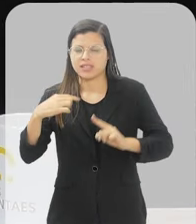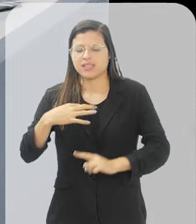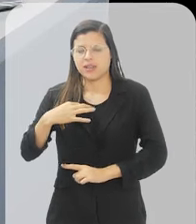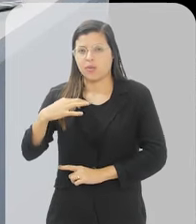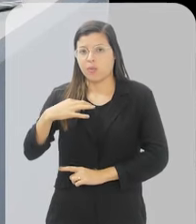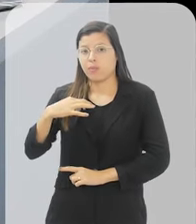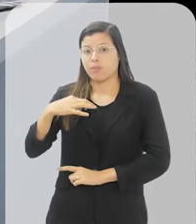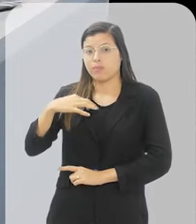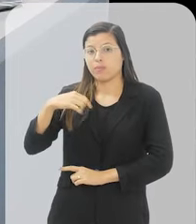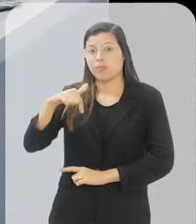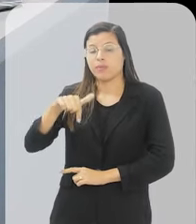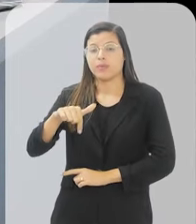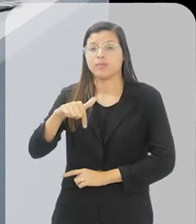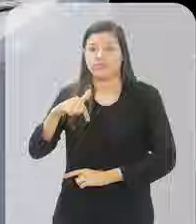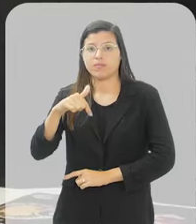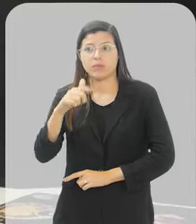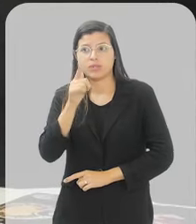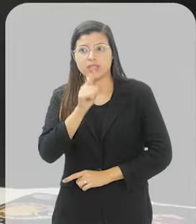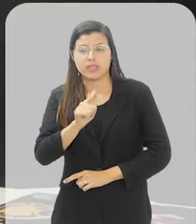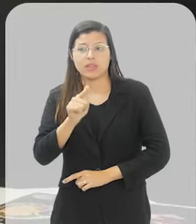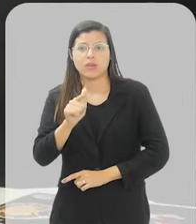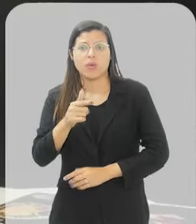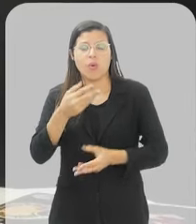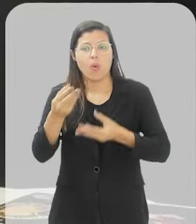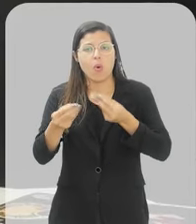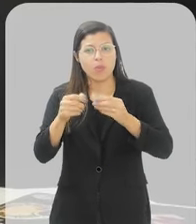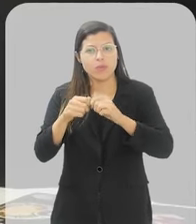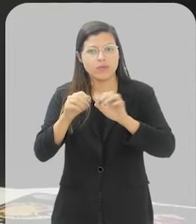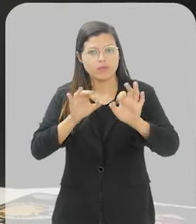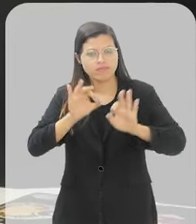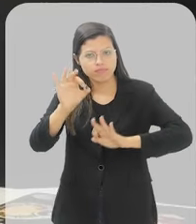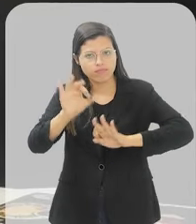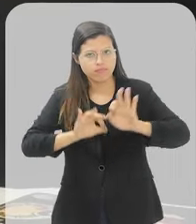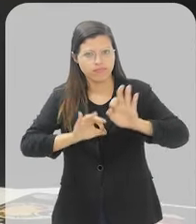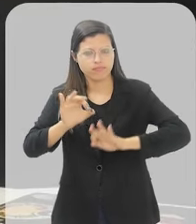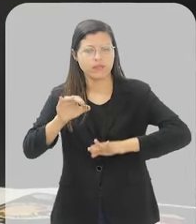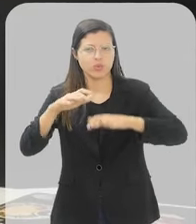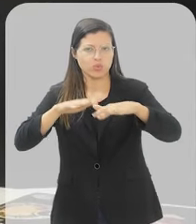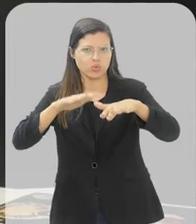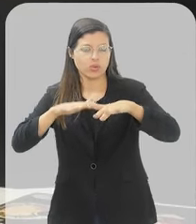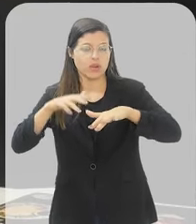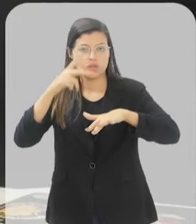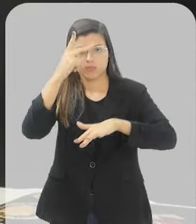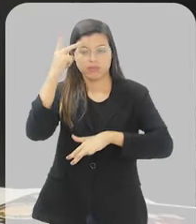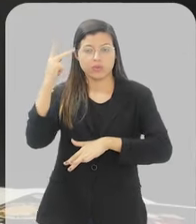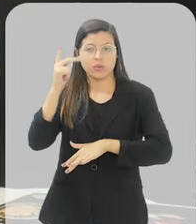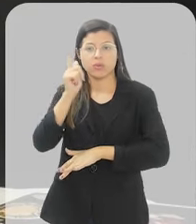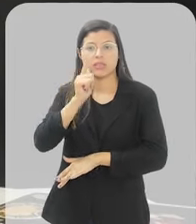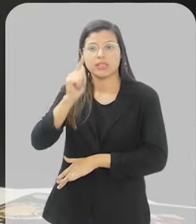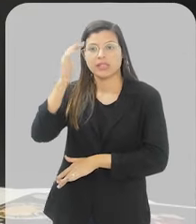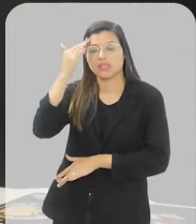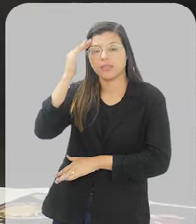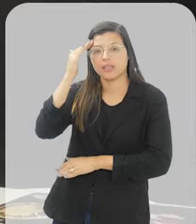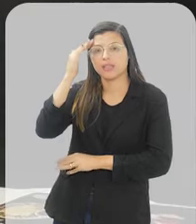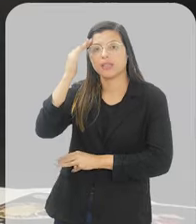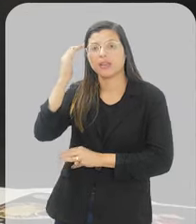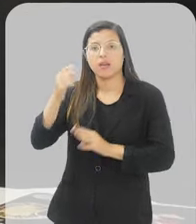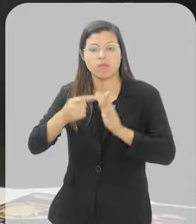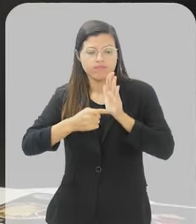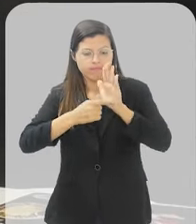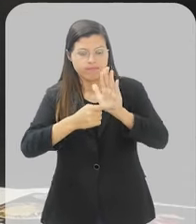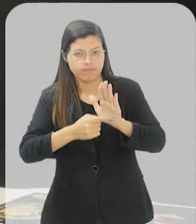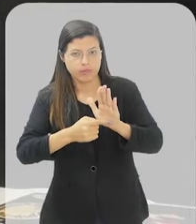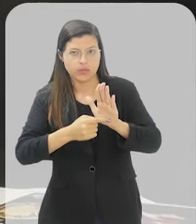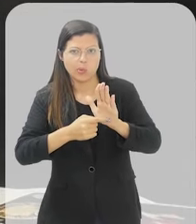minha Ô, fantasia. Marco, conta um pouco pra gente como é que você faz o planejamento para o seu desfile. Só para as pessoas entenderem, o destaque tem que chegar